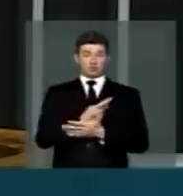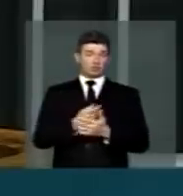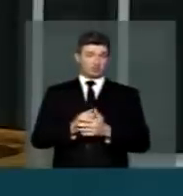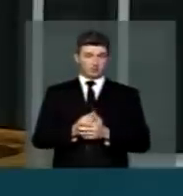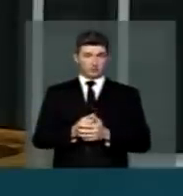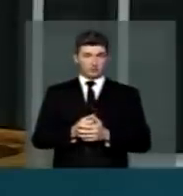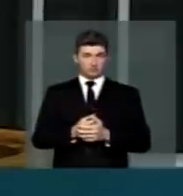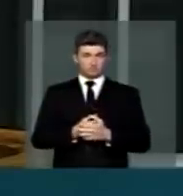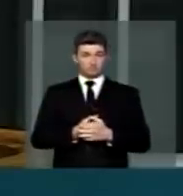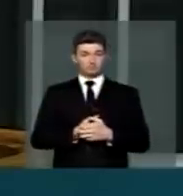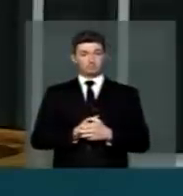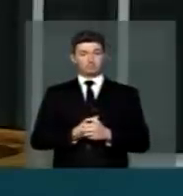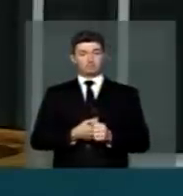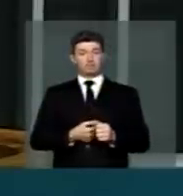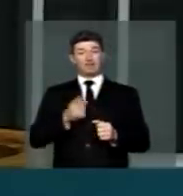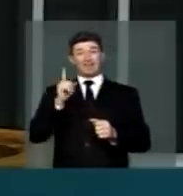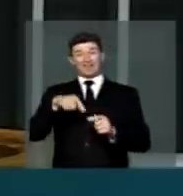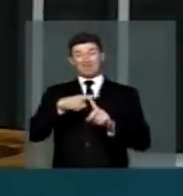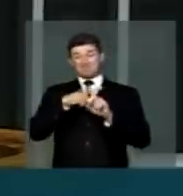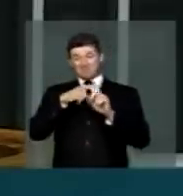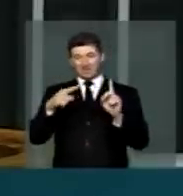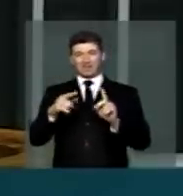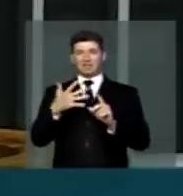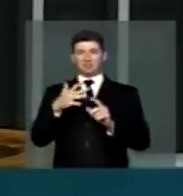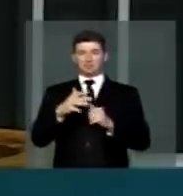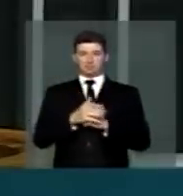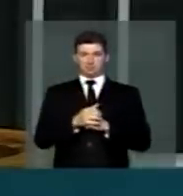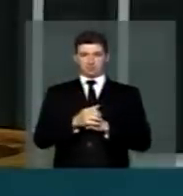é quase que a metade